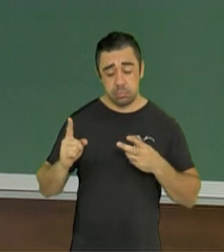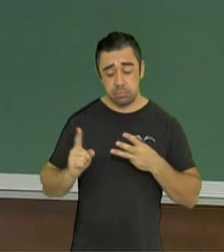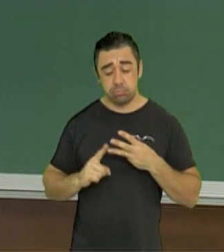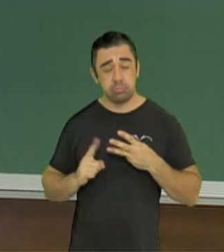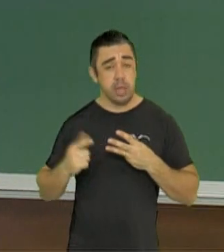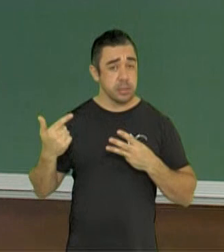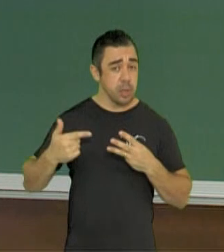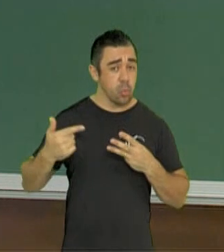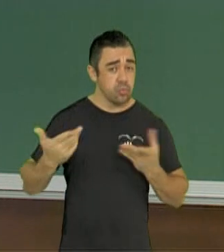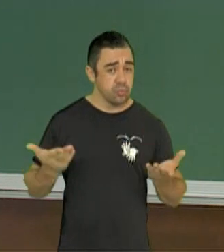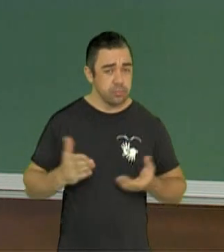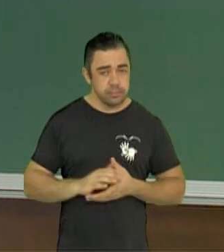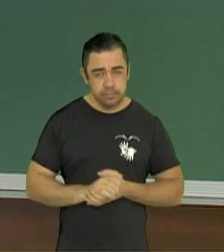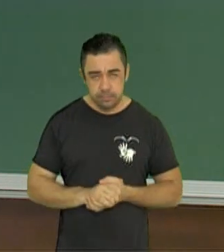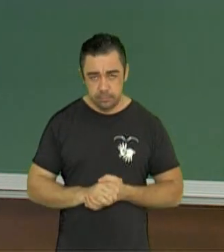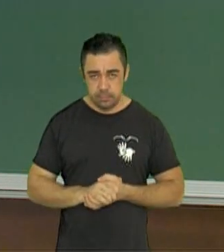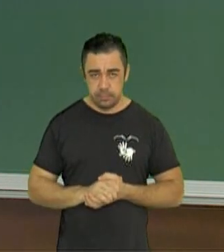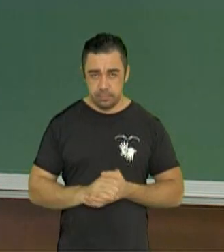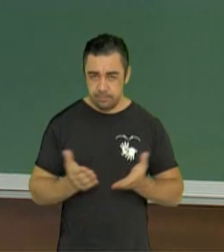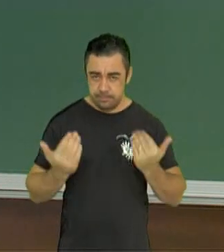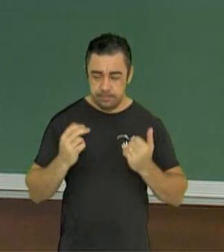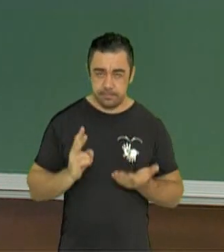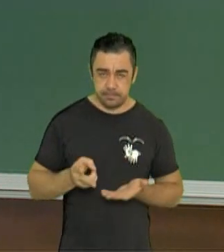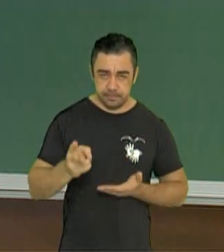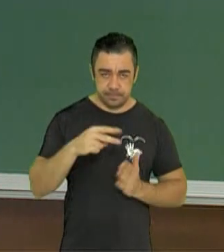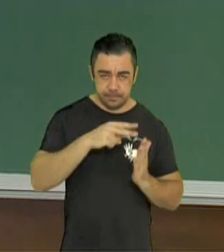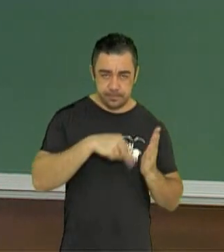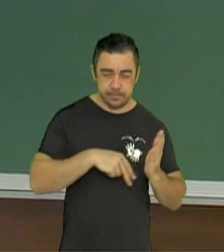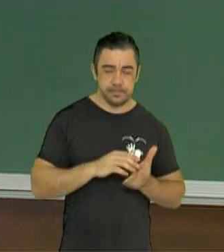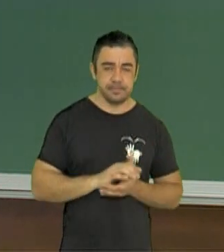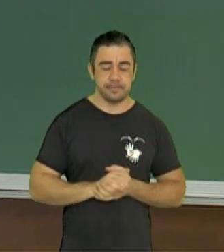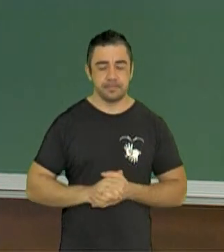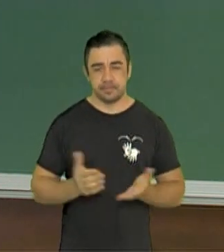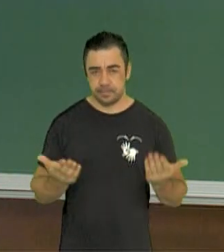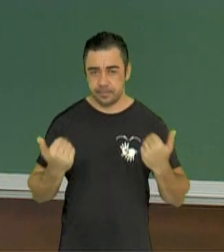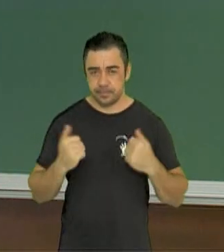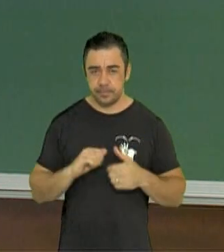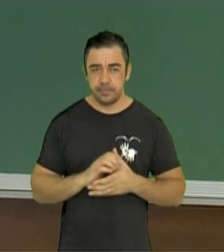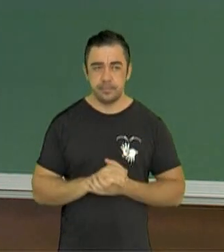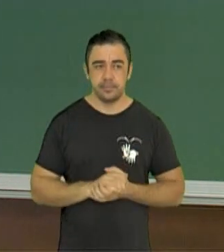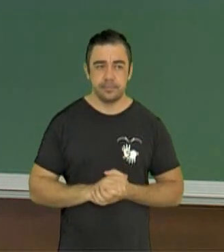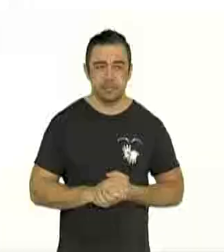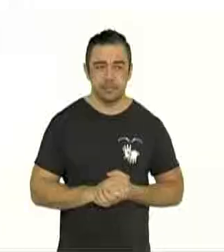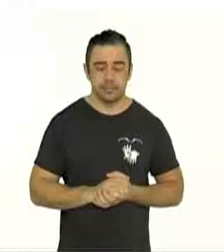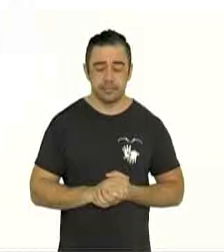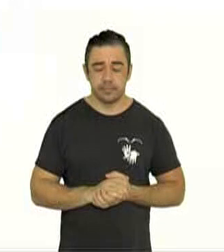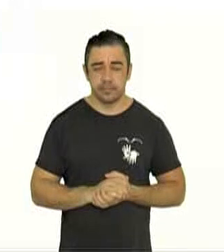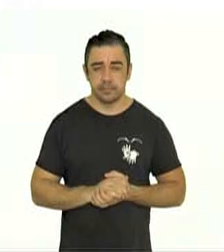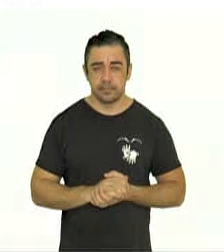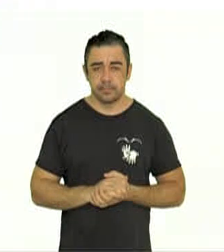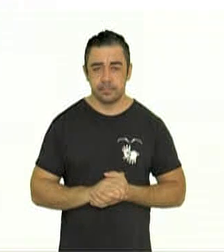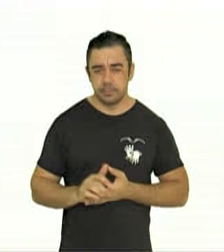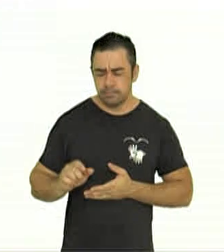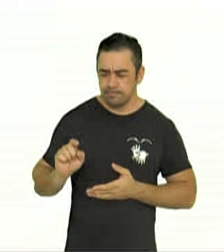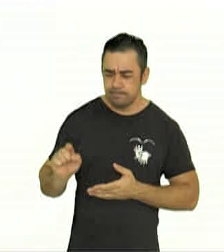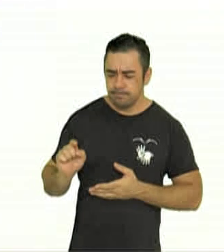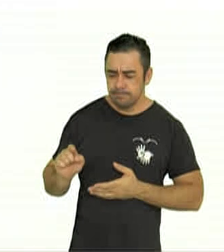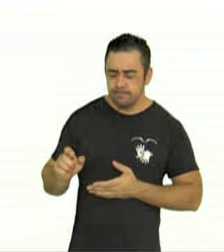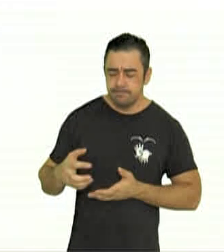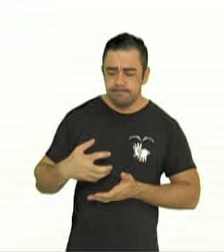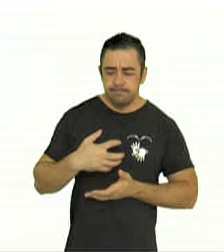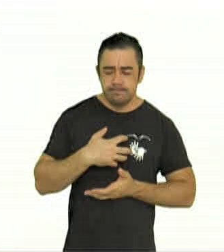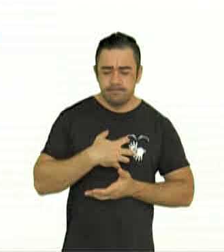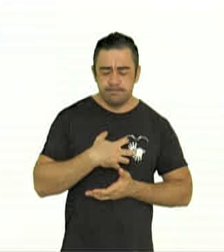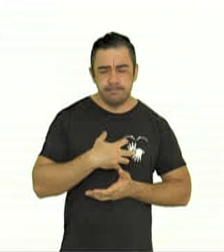bom? Vamos lá? Vamos continuar a leitura? Vem comigo. Ali era, enfim, a sensação de um